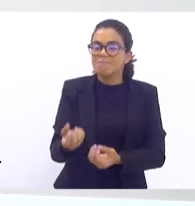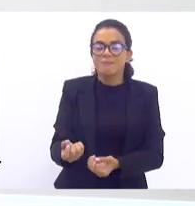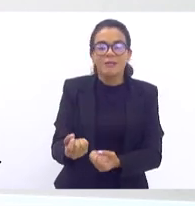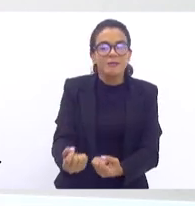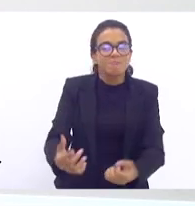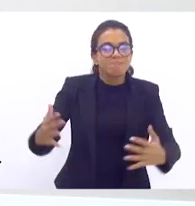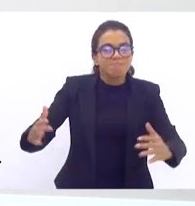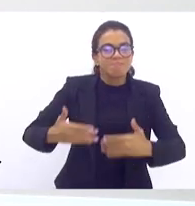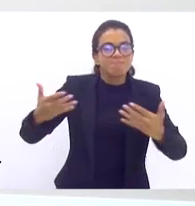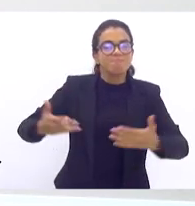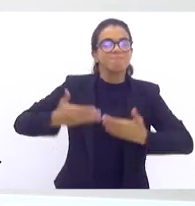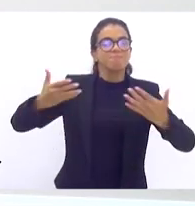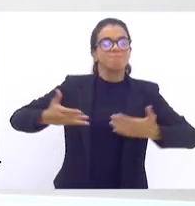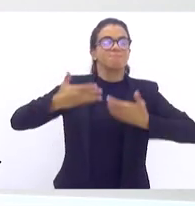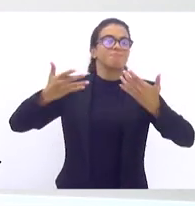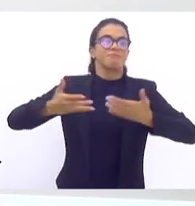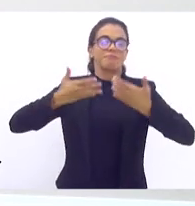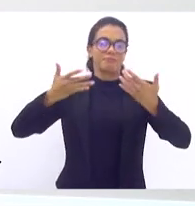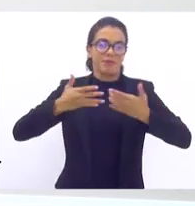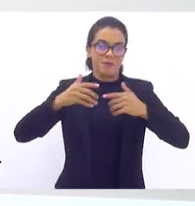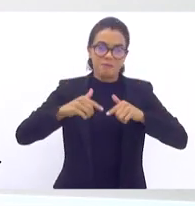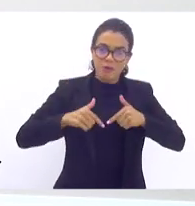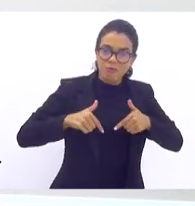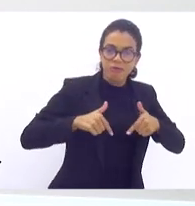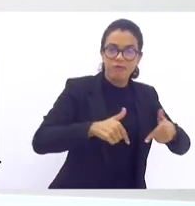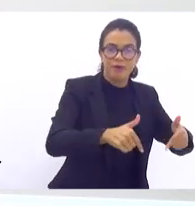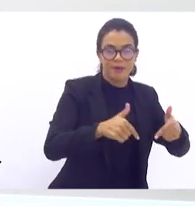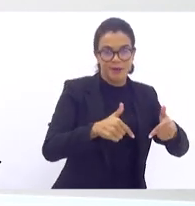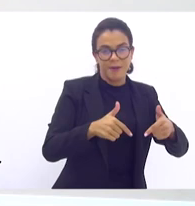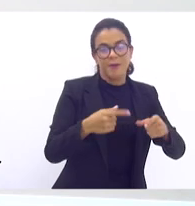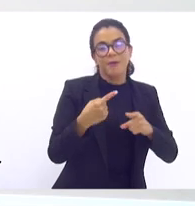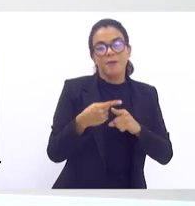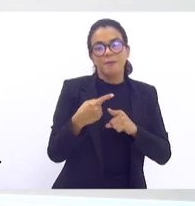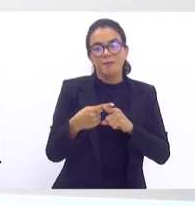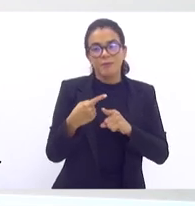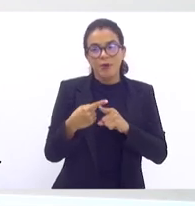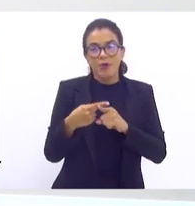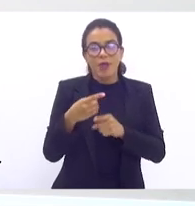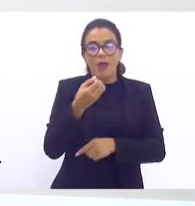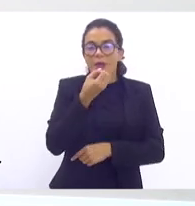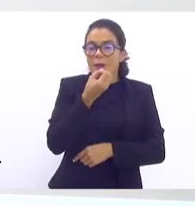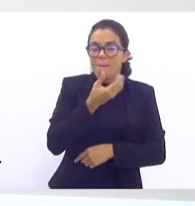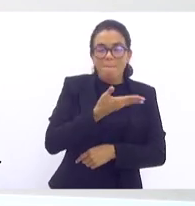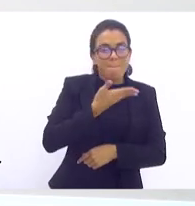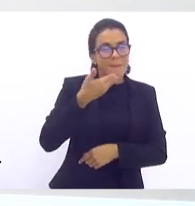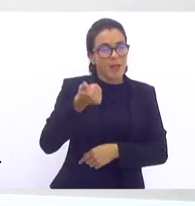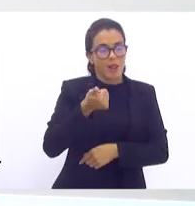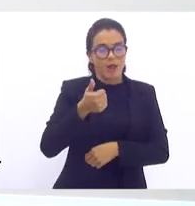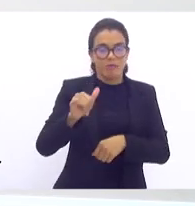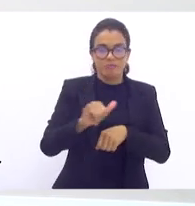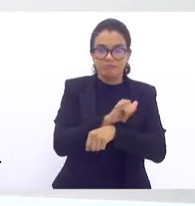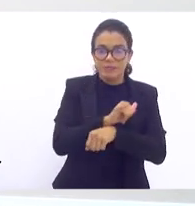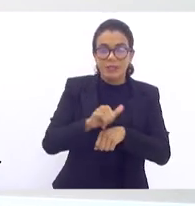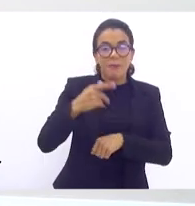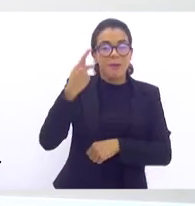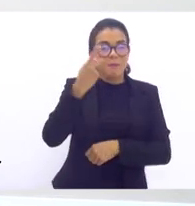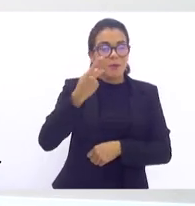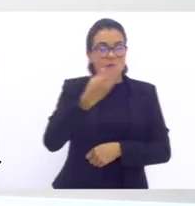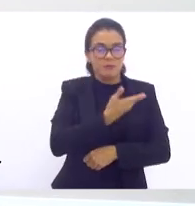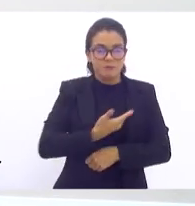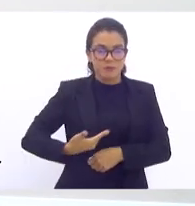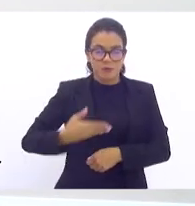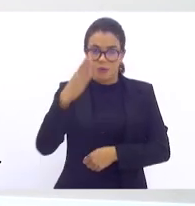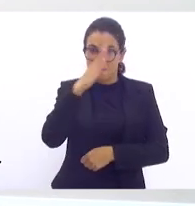para entrar nessa luta que eu acho que é a maior dignidade que a gente pode dar e a melhor política pública